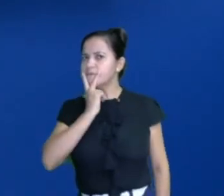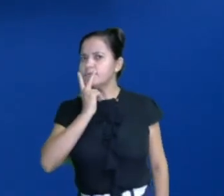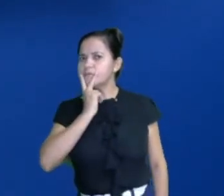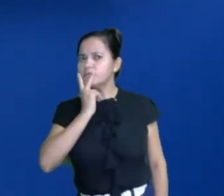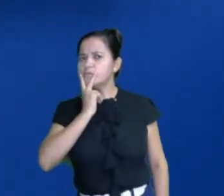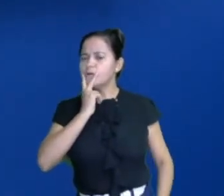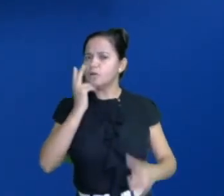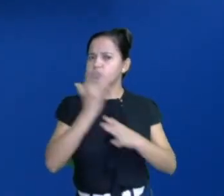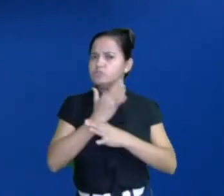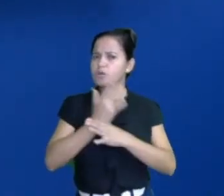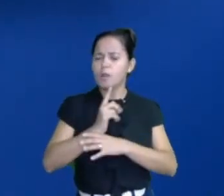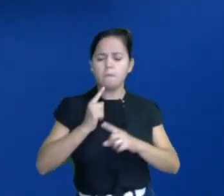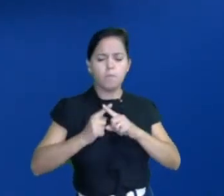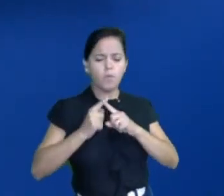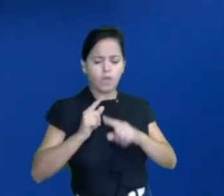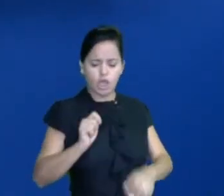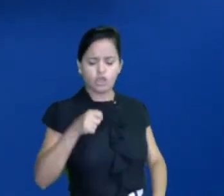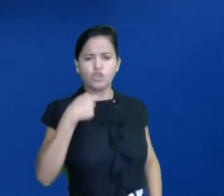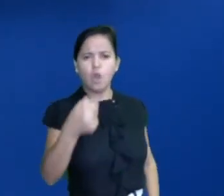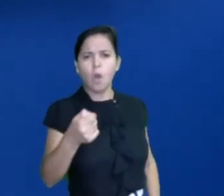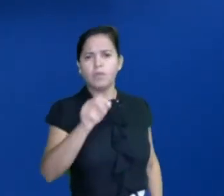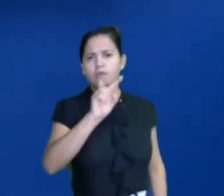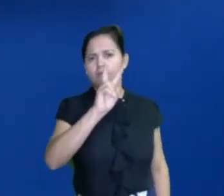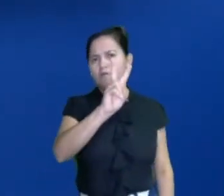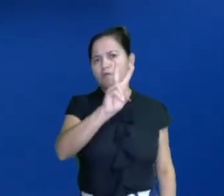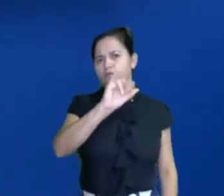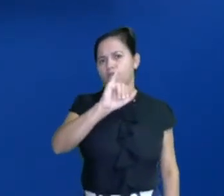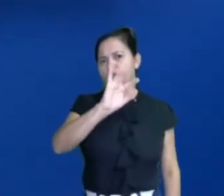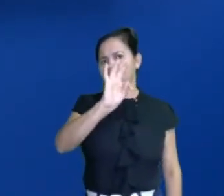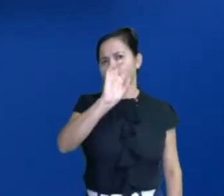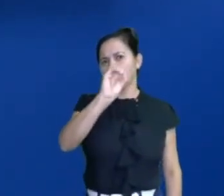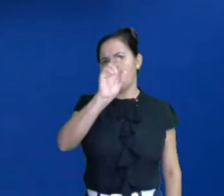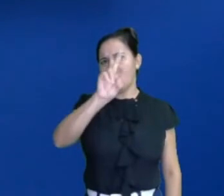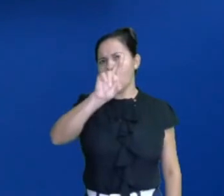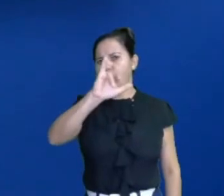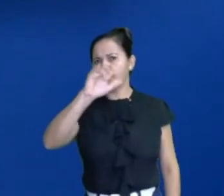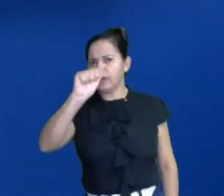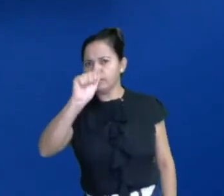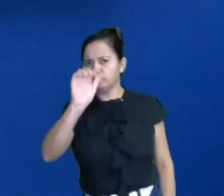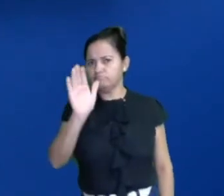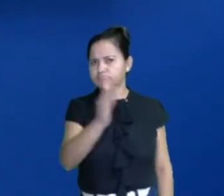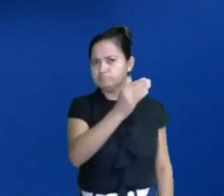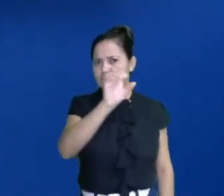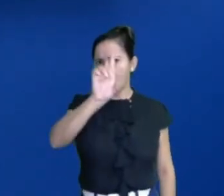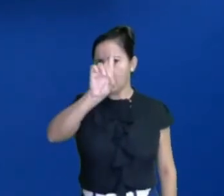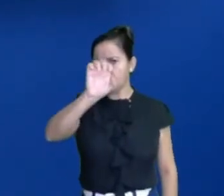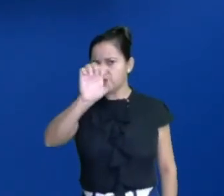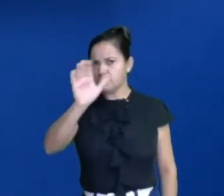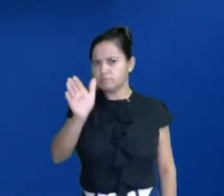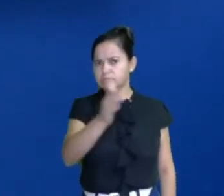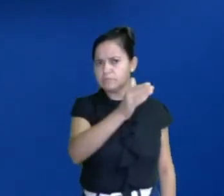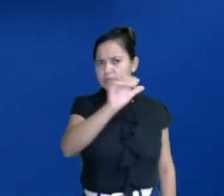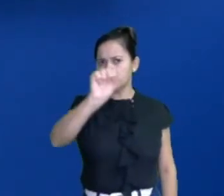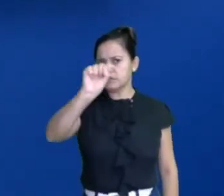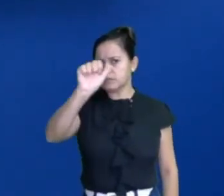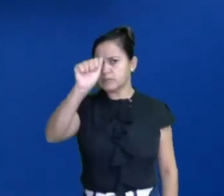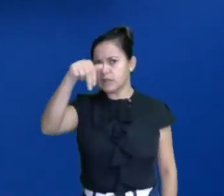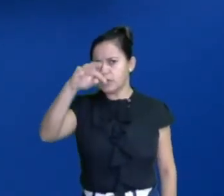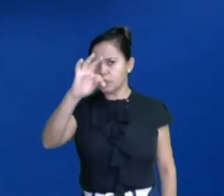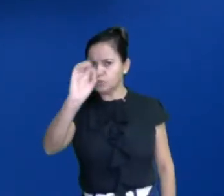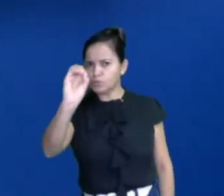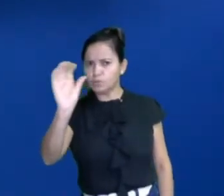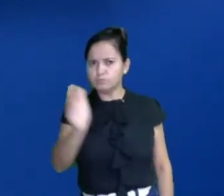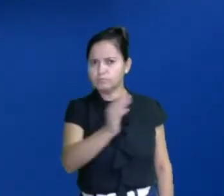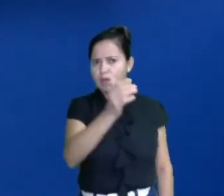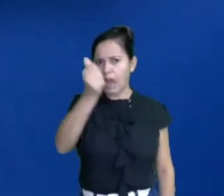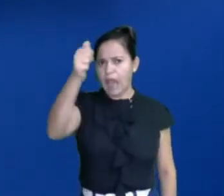Antão recebeu esse nome? Vitória de Santo Antão. Por quê? Você já sentiu essa curiosidade de saber